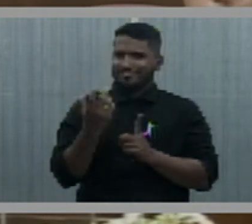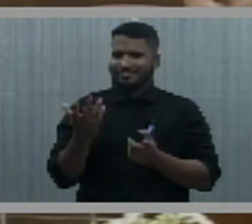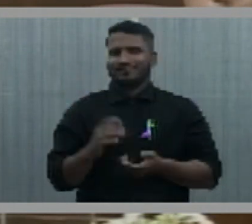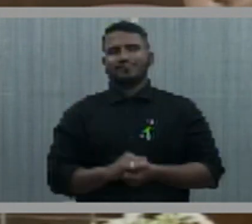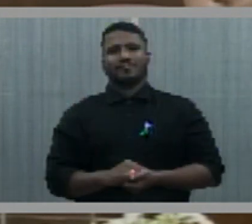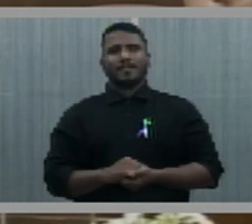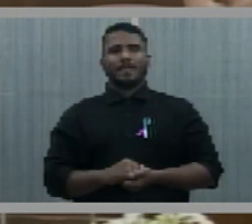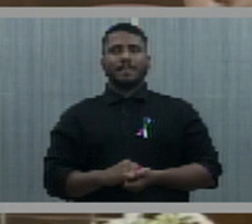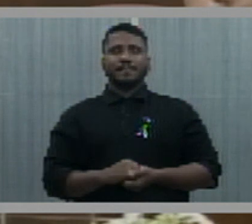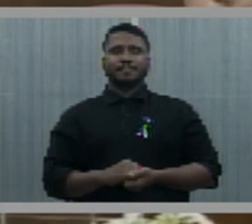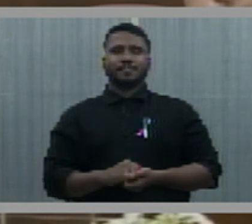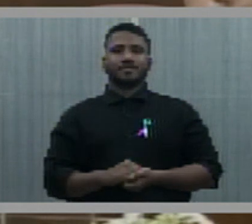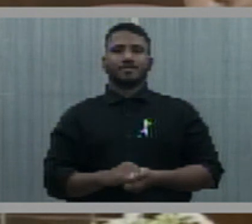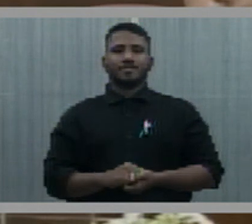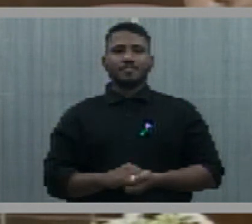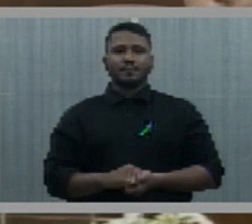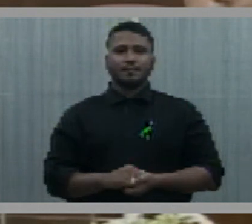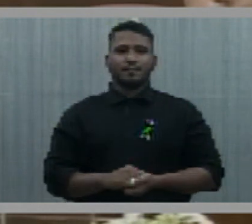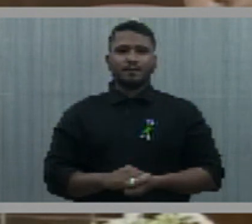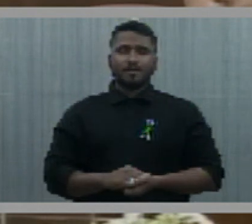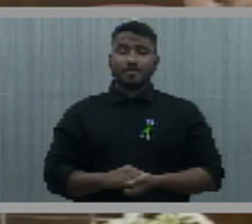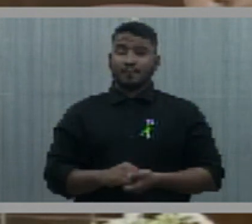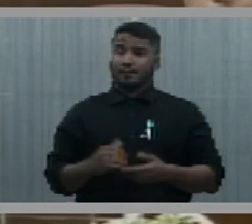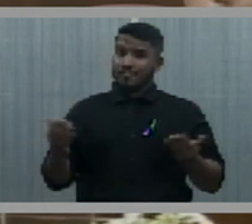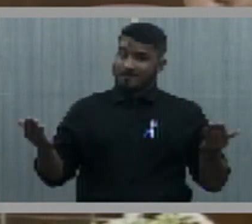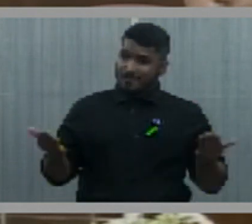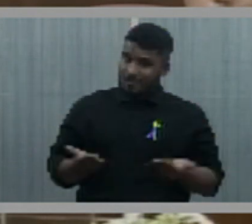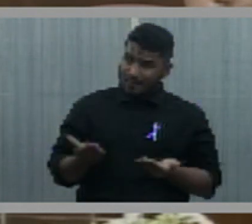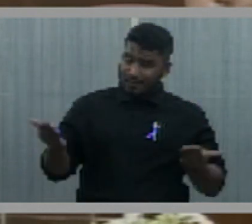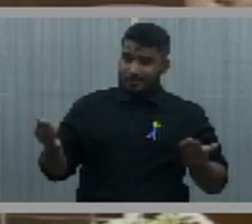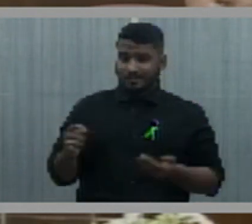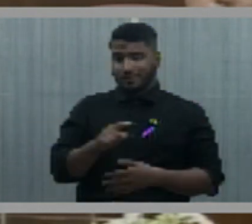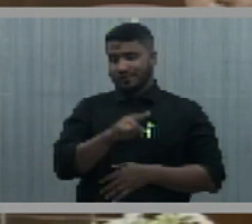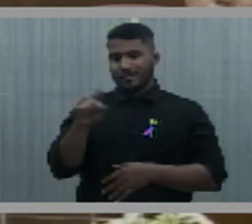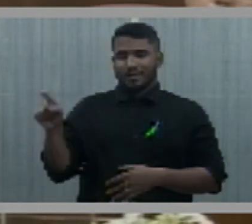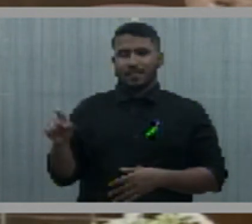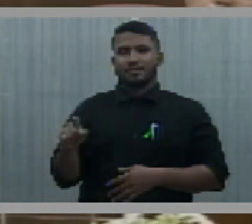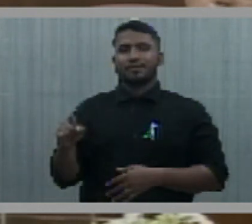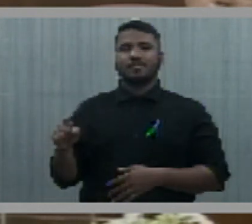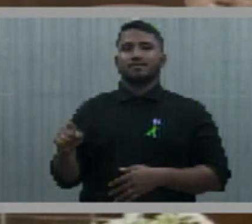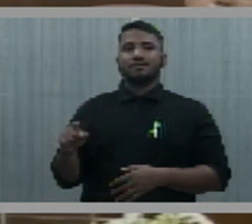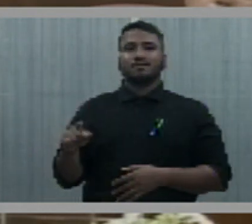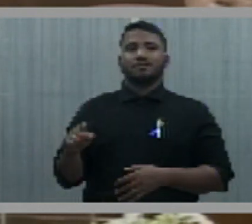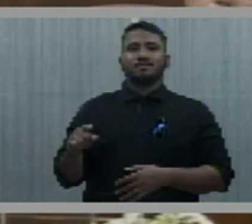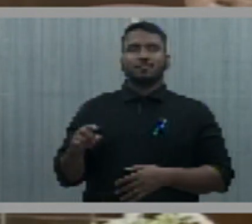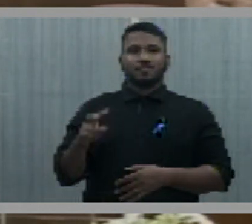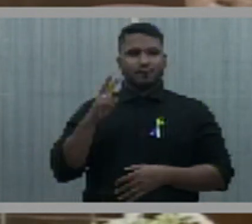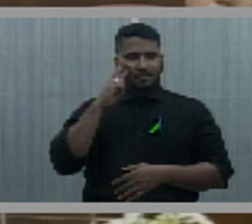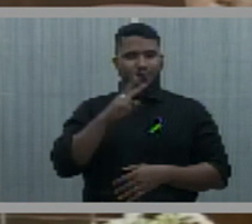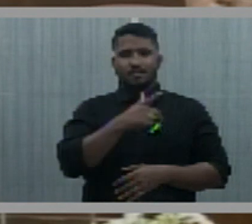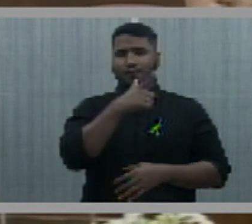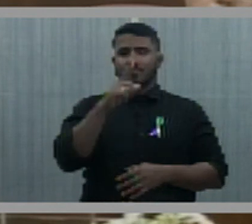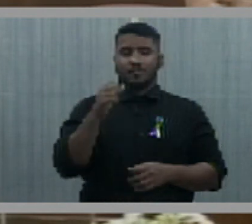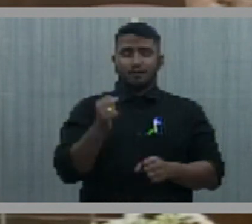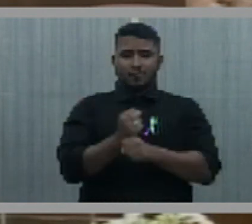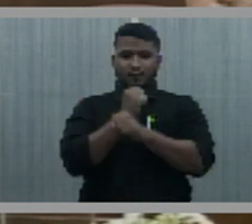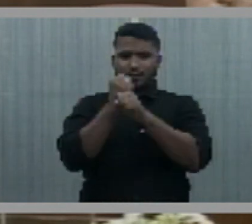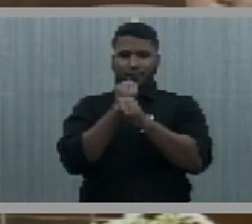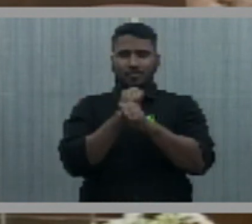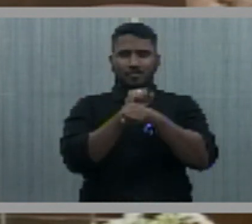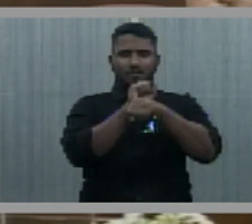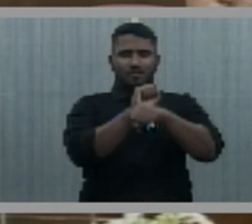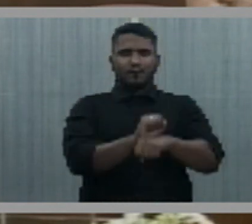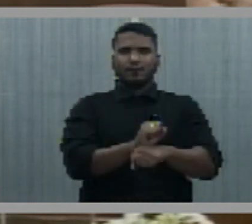justas contra a violência e que hoje também são obrigadas a contemplar outra obra pública paralisada, a construção